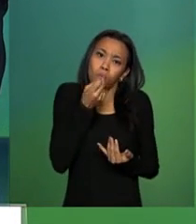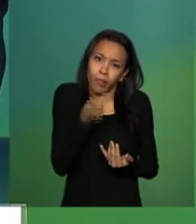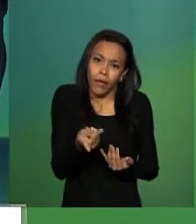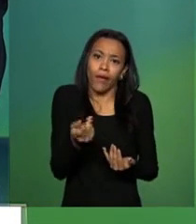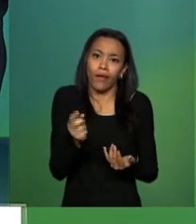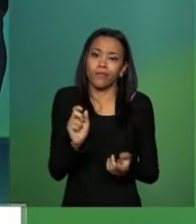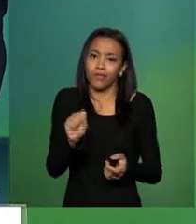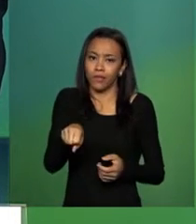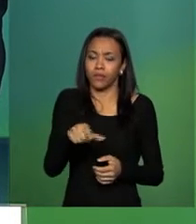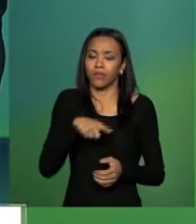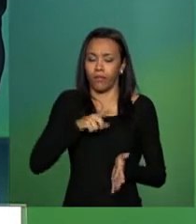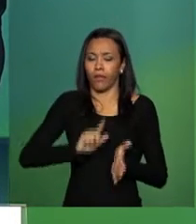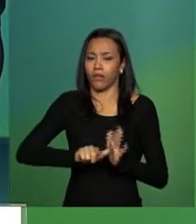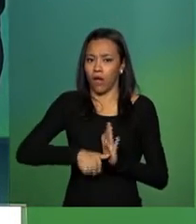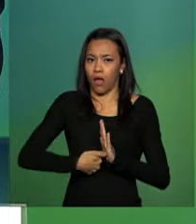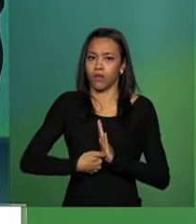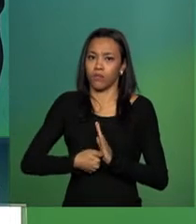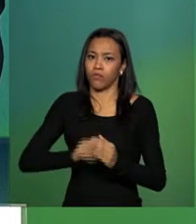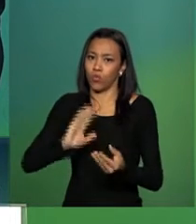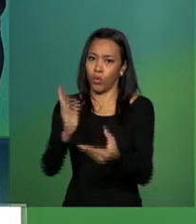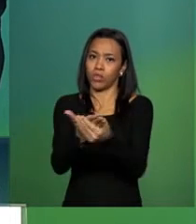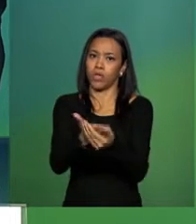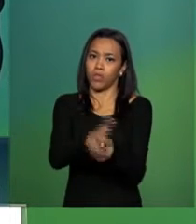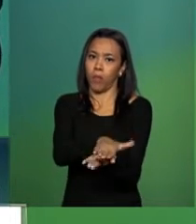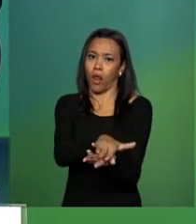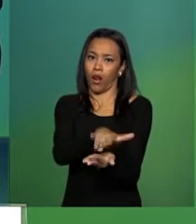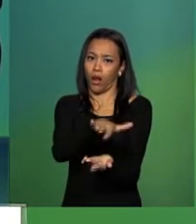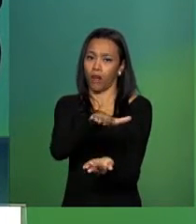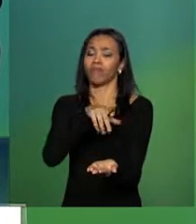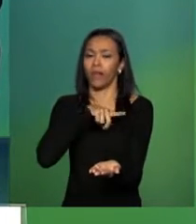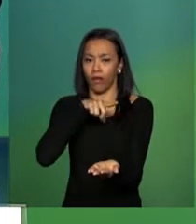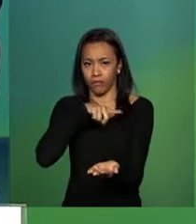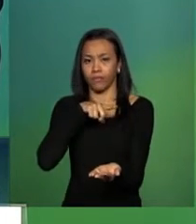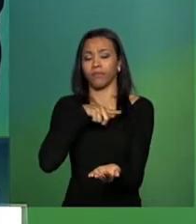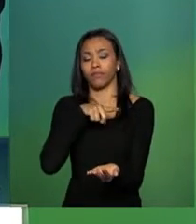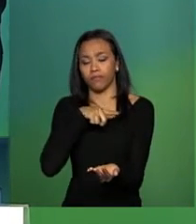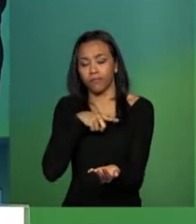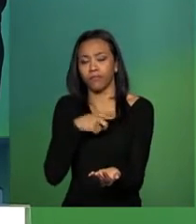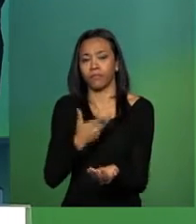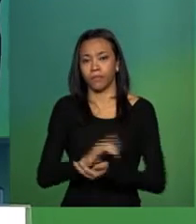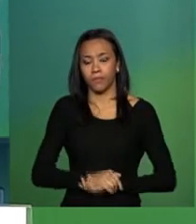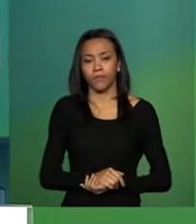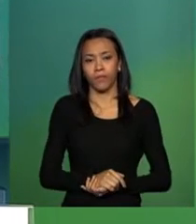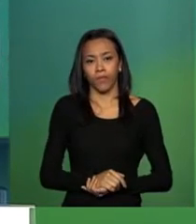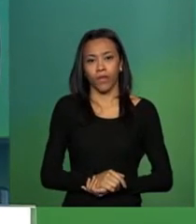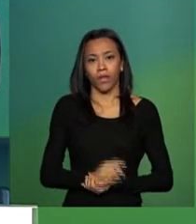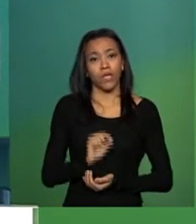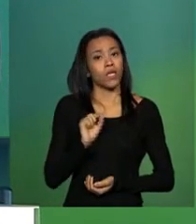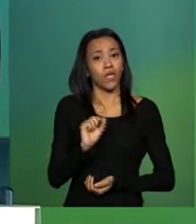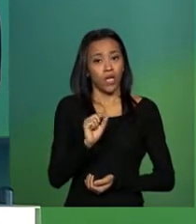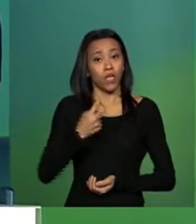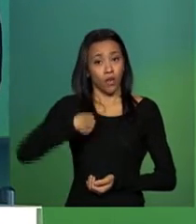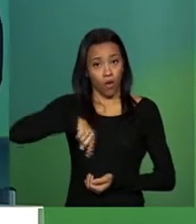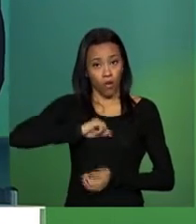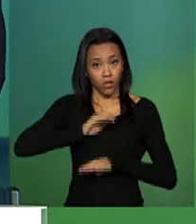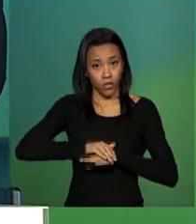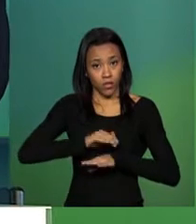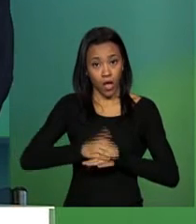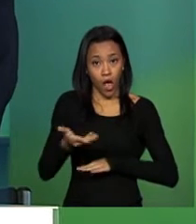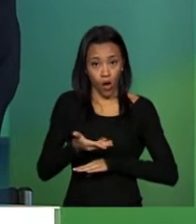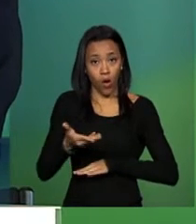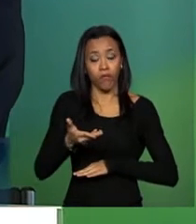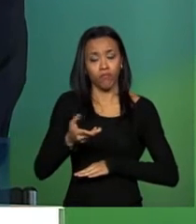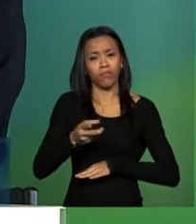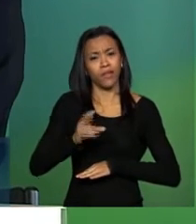processo. Eu quero assumir de que houve aí atrasos no processo e que nós temos agora o